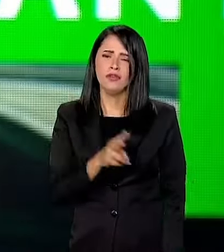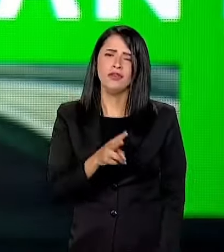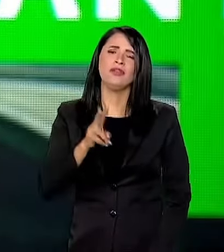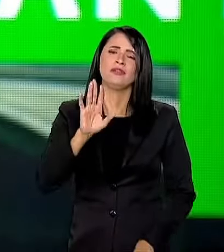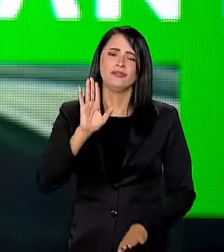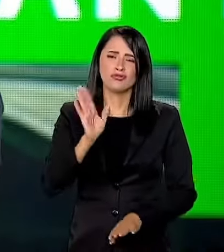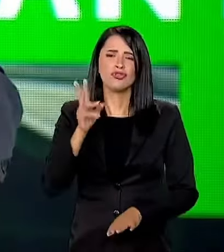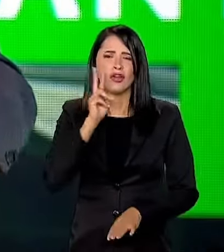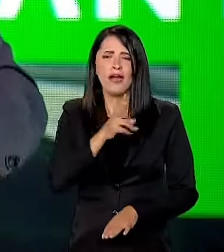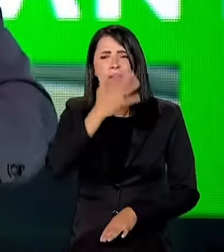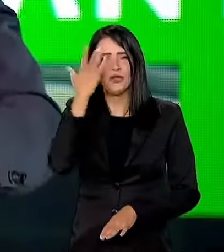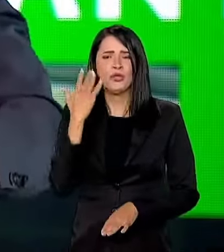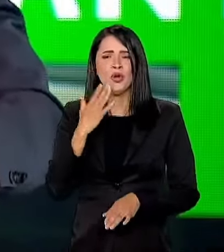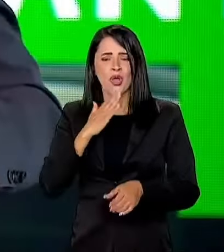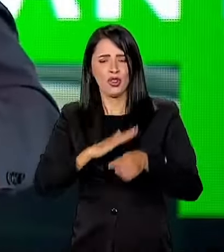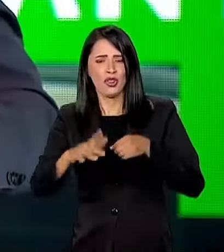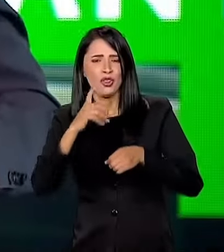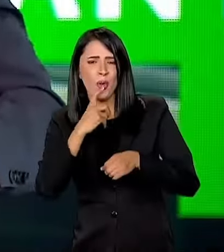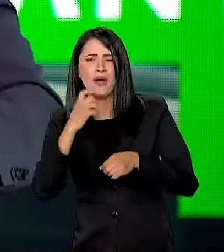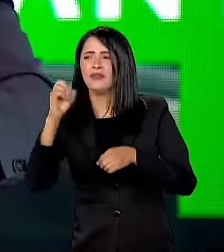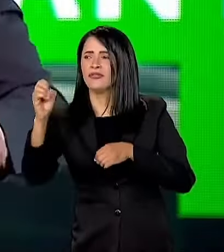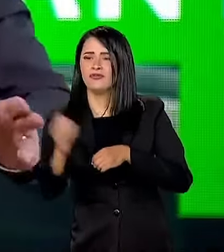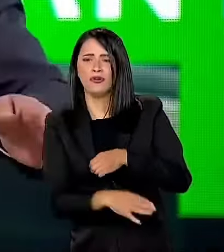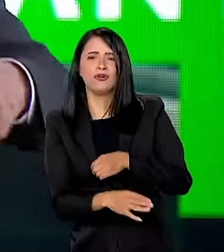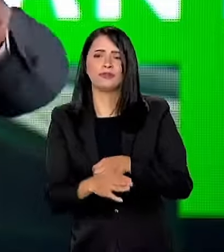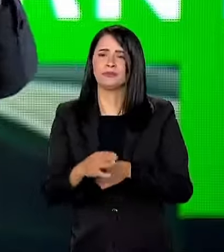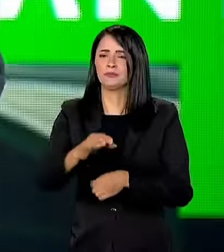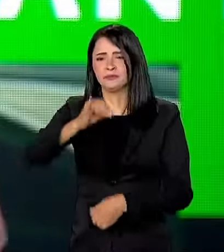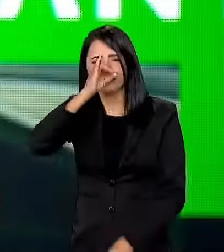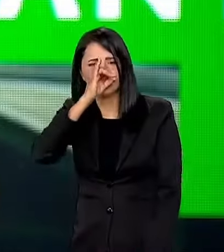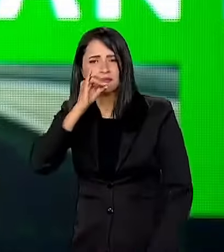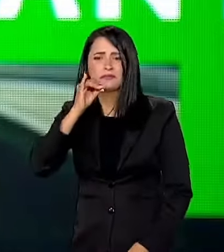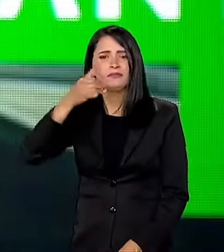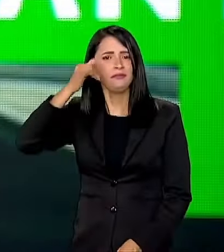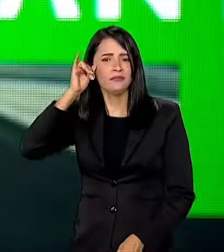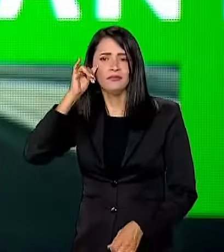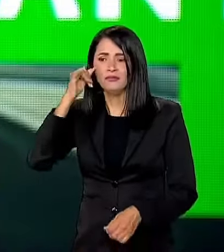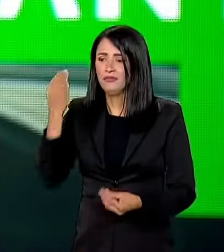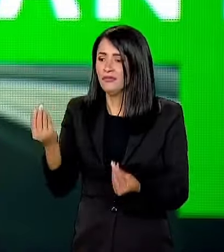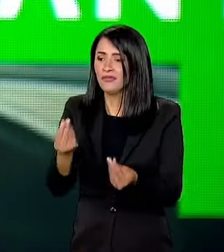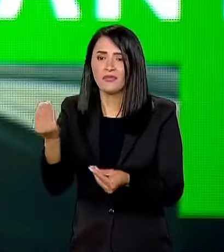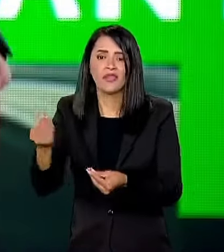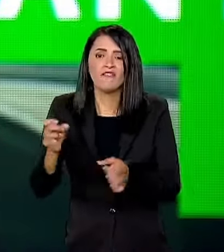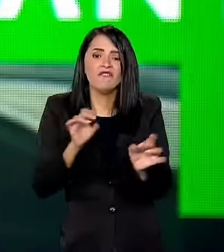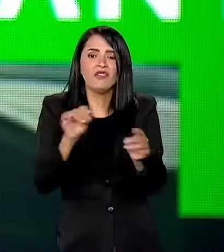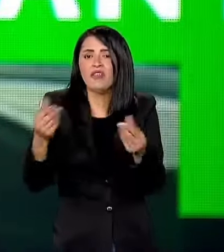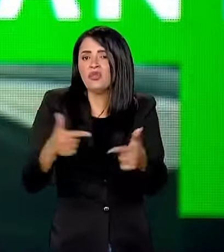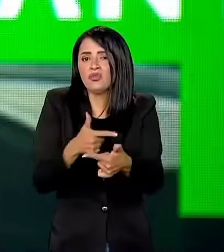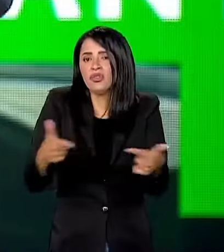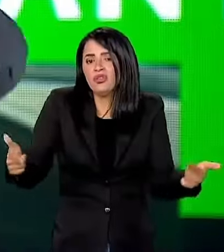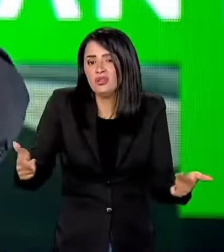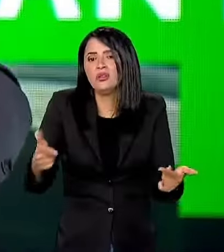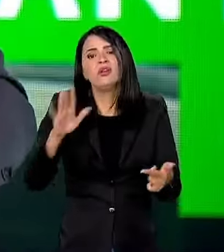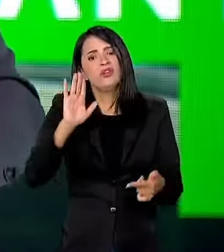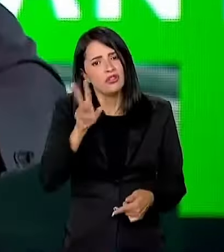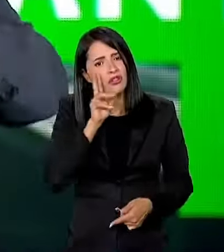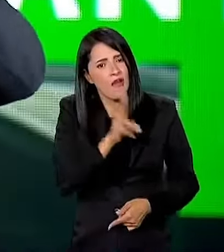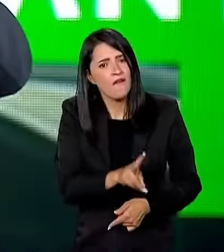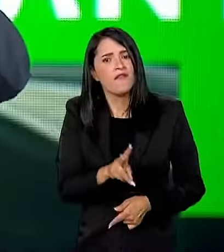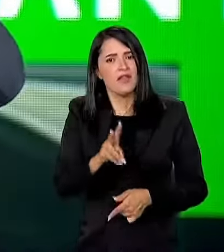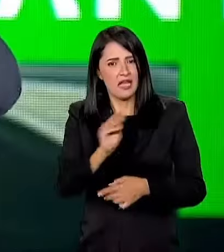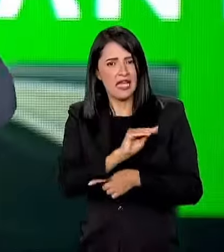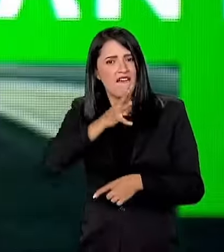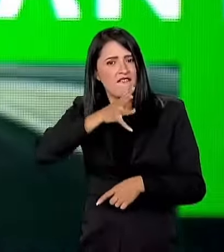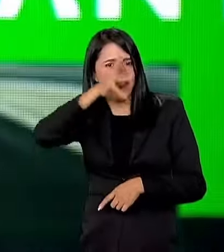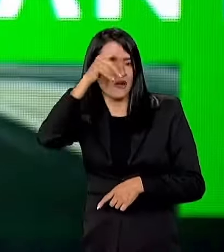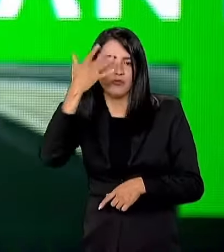Eu já vi gente jogar tomate para os bois, para os porcos, porque não tinha preço. Eu já vi criador de frango, não sei